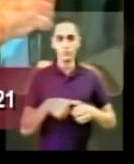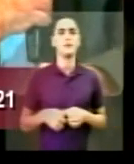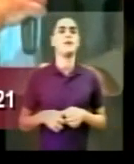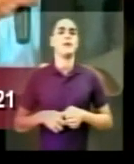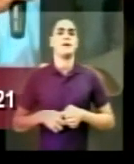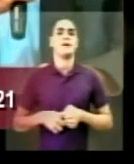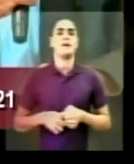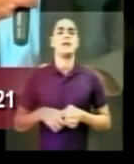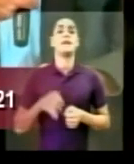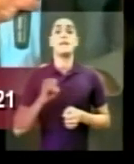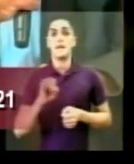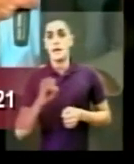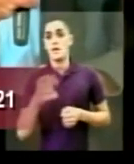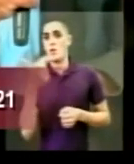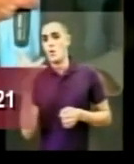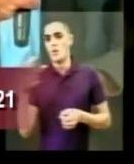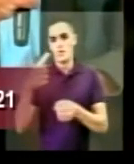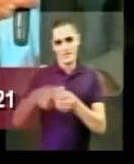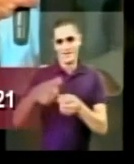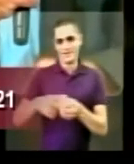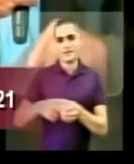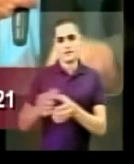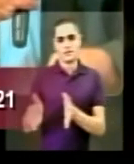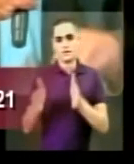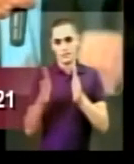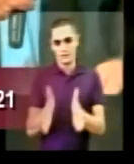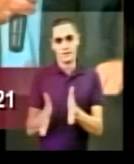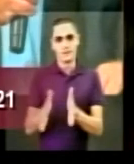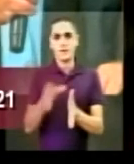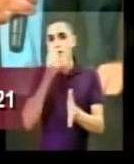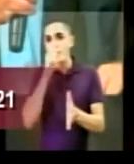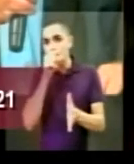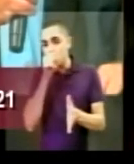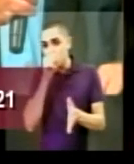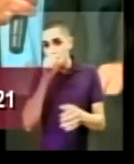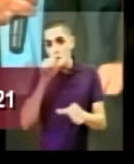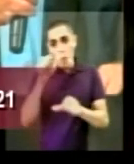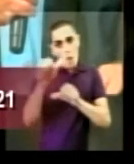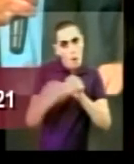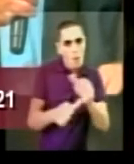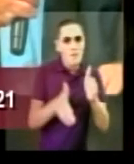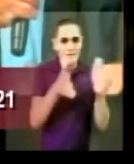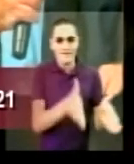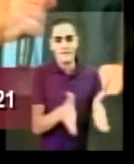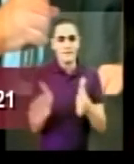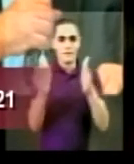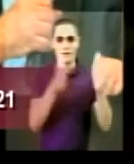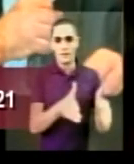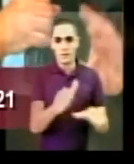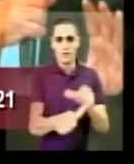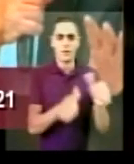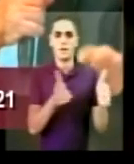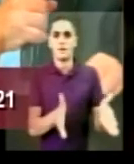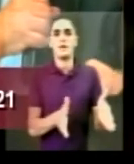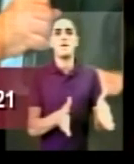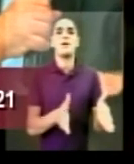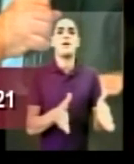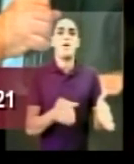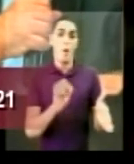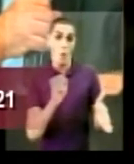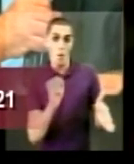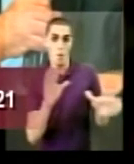no período das 8 da noite às 6 da manhã, ela entra na vermelha. Tá certo? Isso é uma das